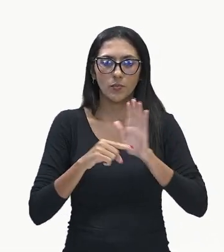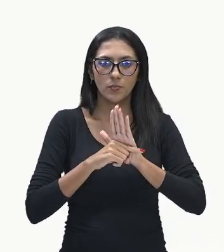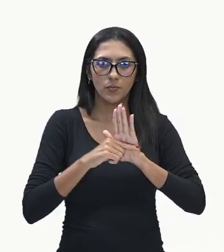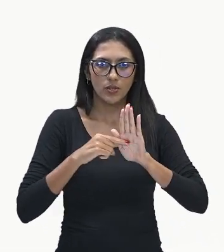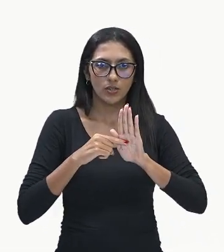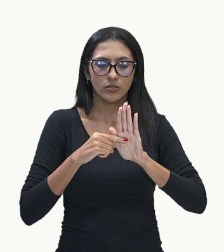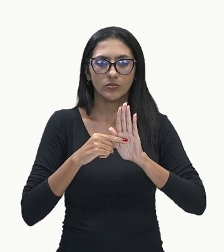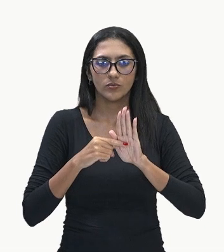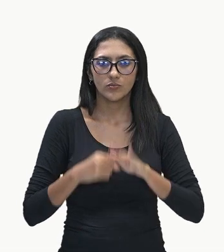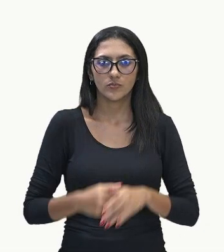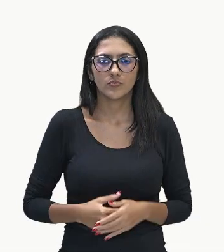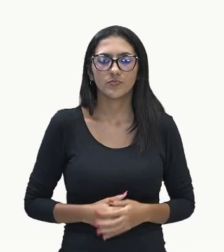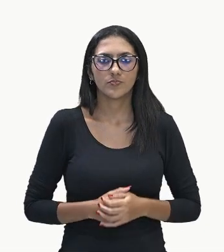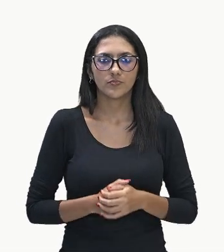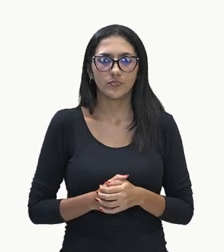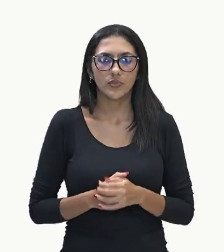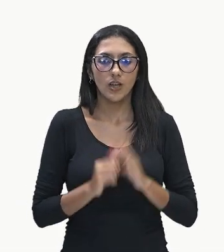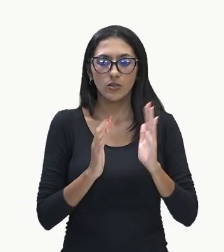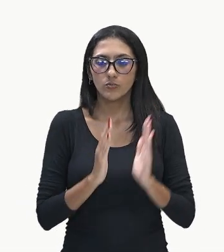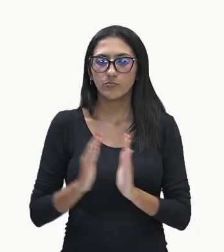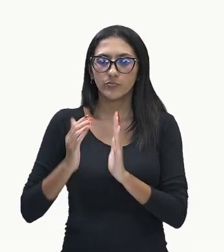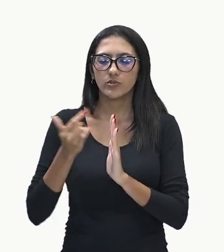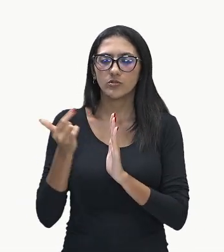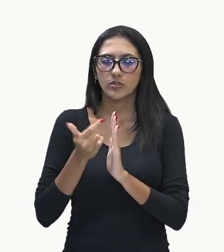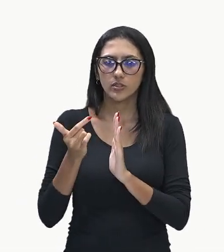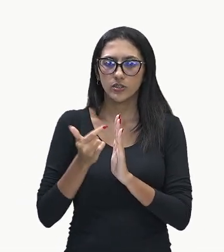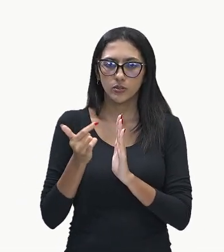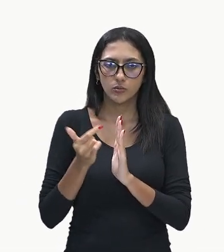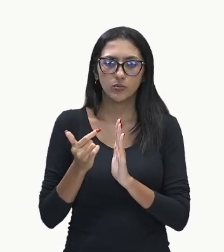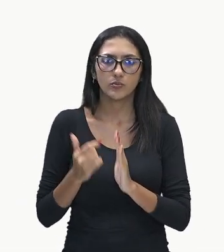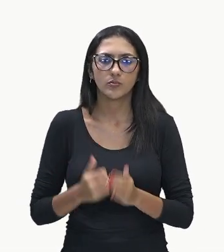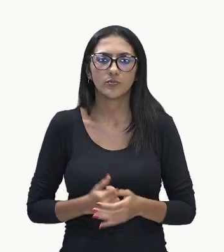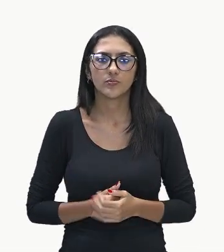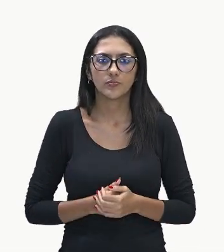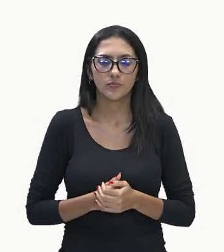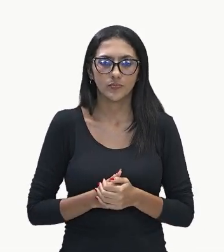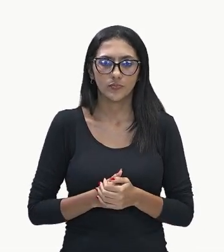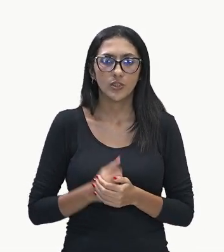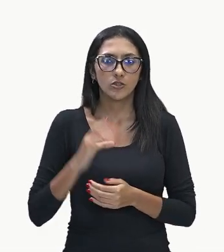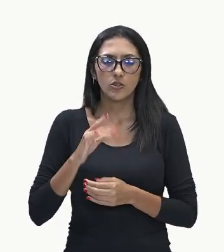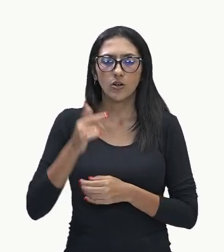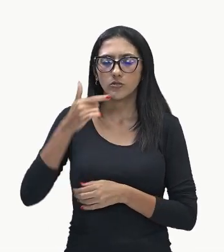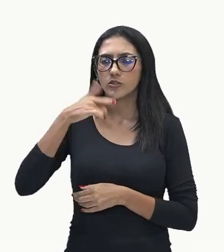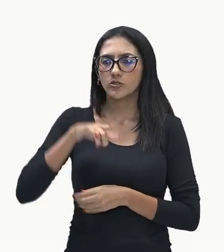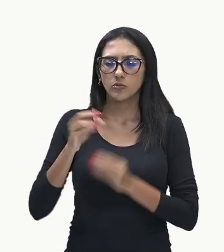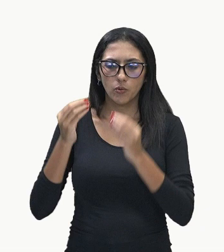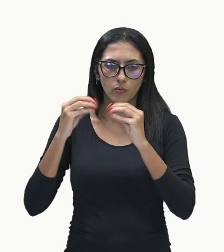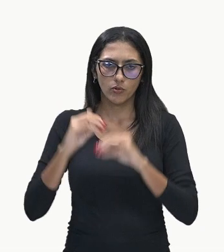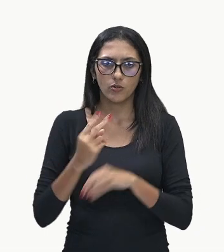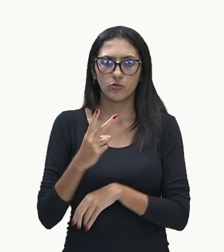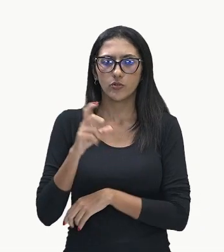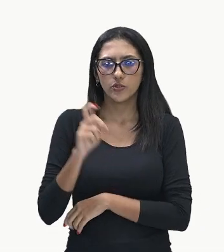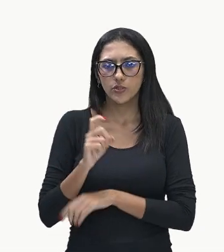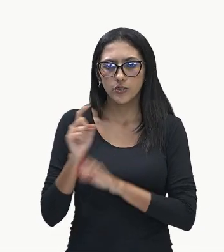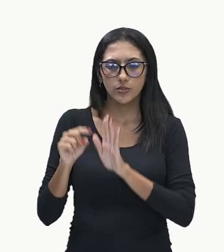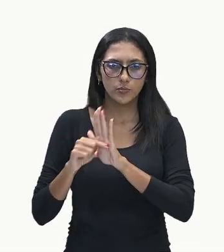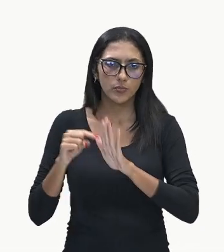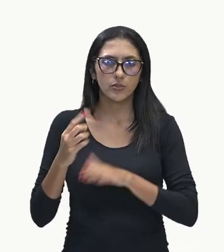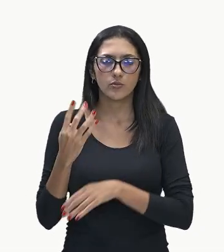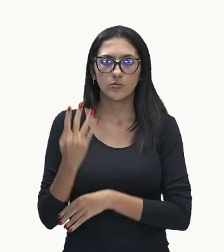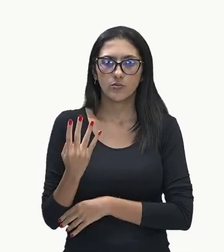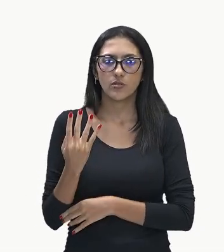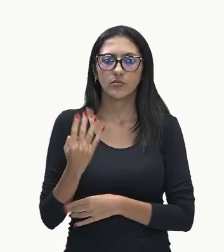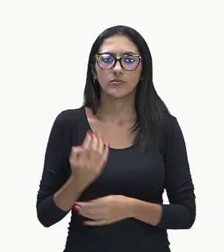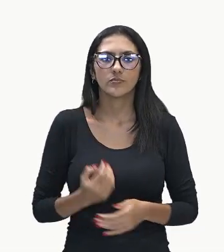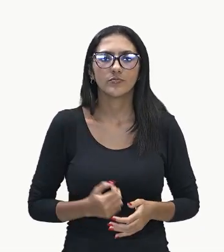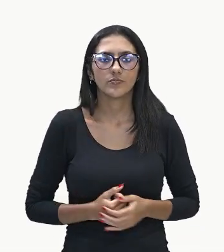negativo. Aí eu venho agora para o outro membro, não tenho distributiva, vou repetir os termos. Vou